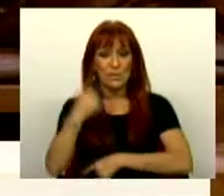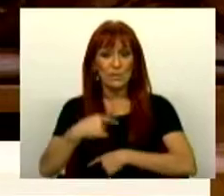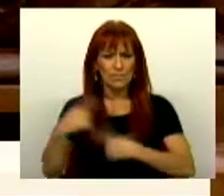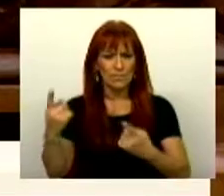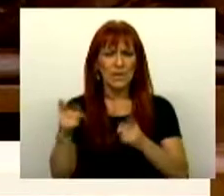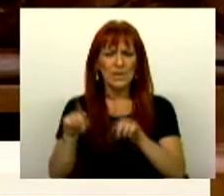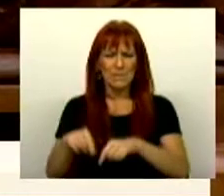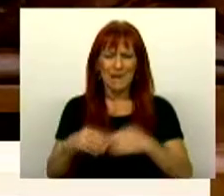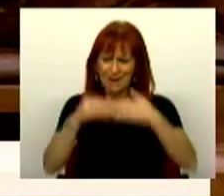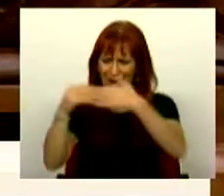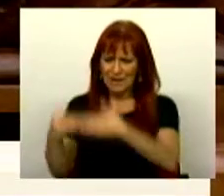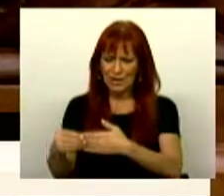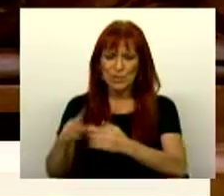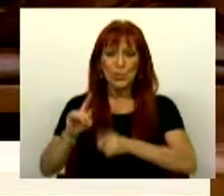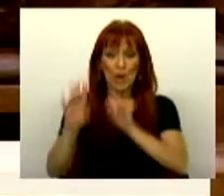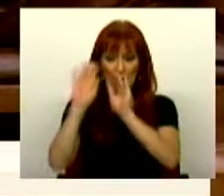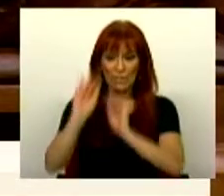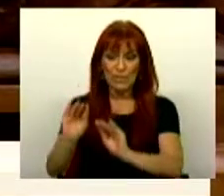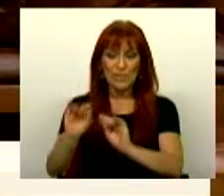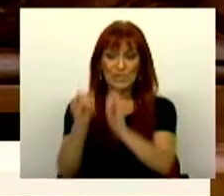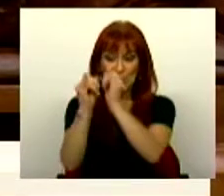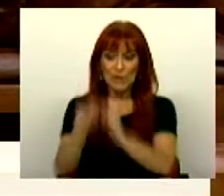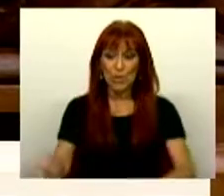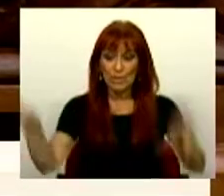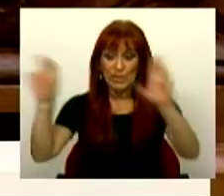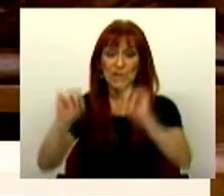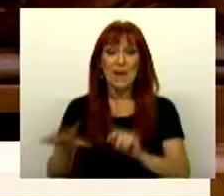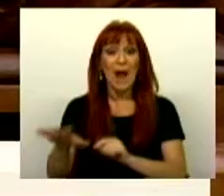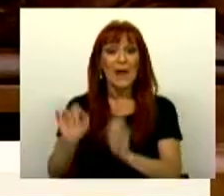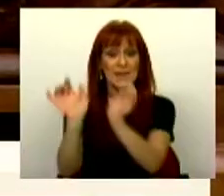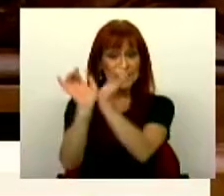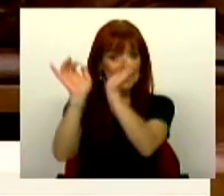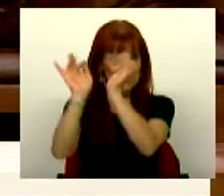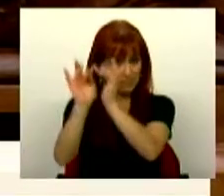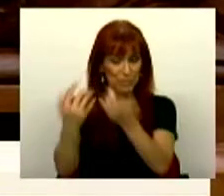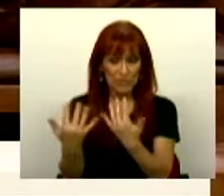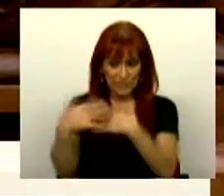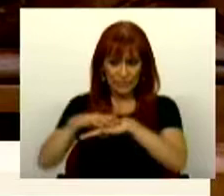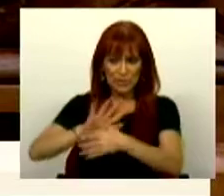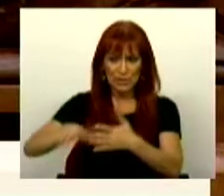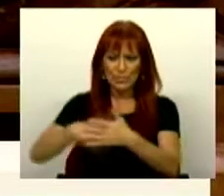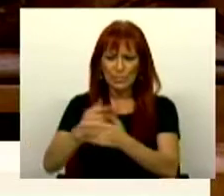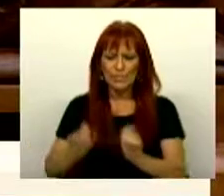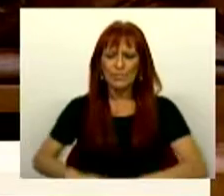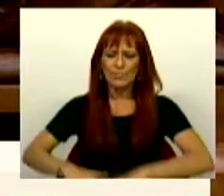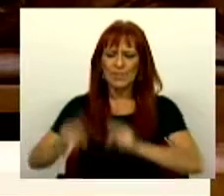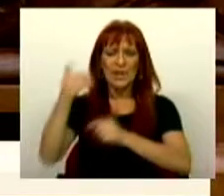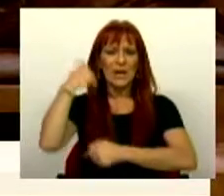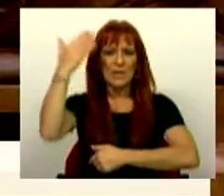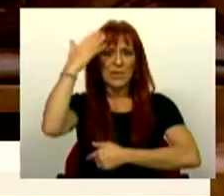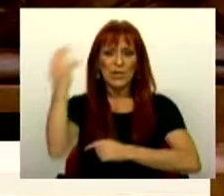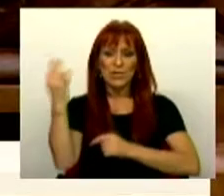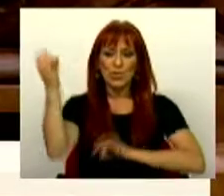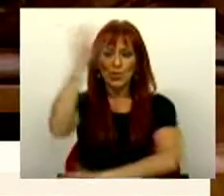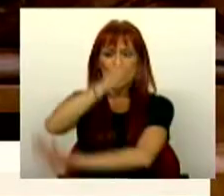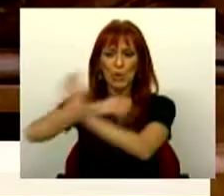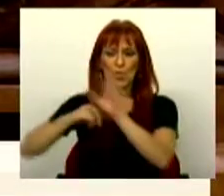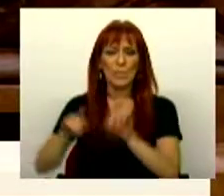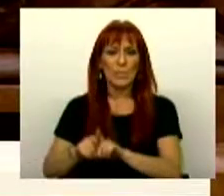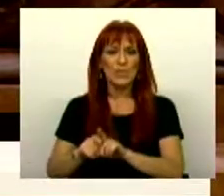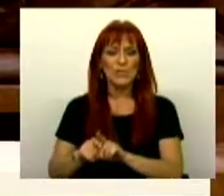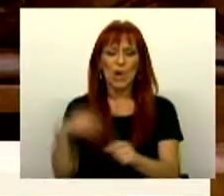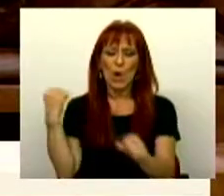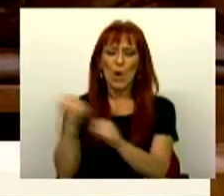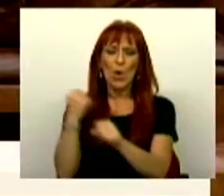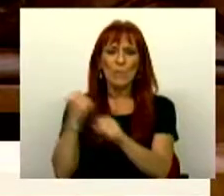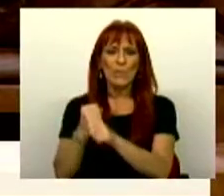que também lideramos, trata de formação e de inovação em matéria ciber. Integra o Plano de Desenvolvimento de Capacidades da União Europeia para